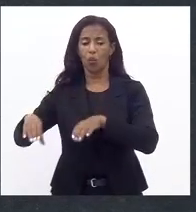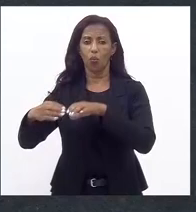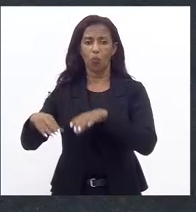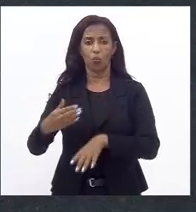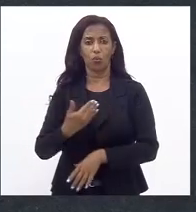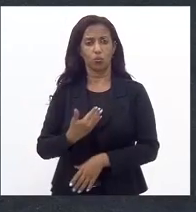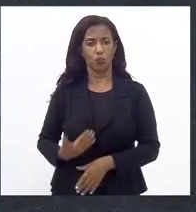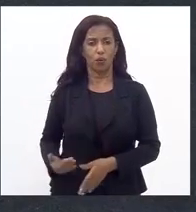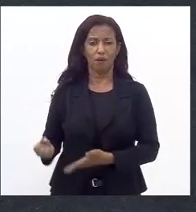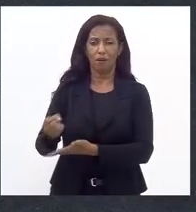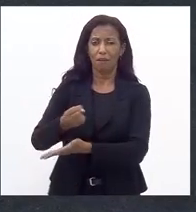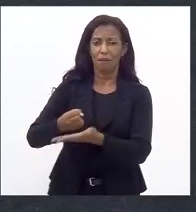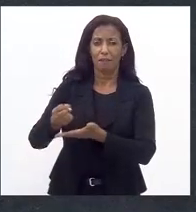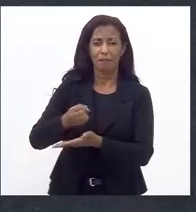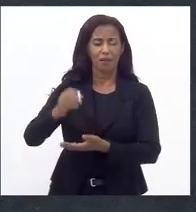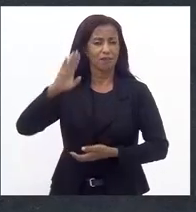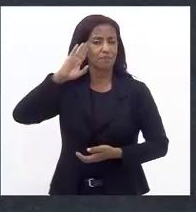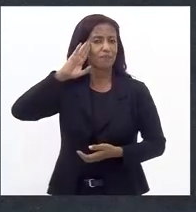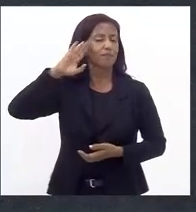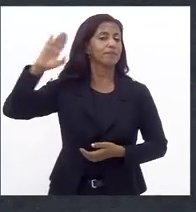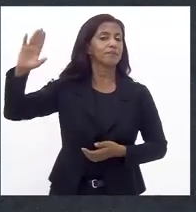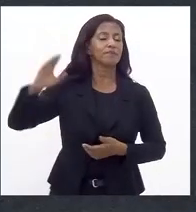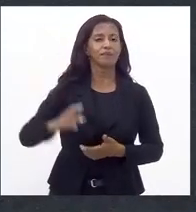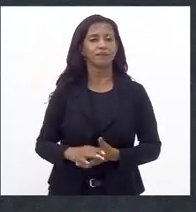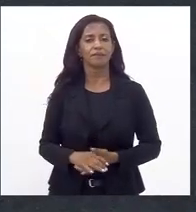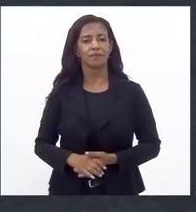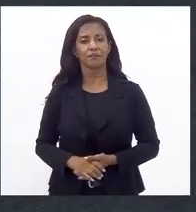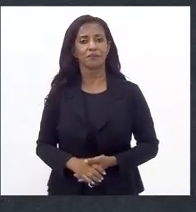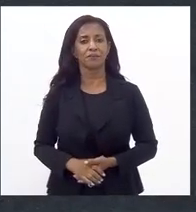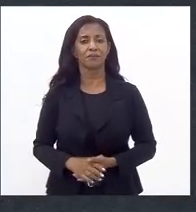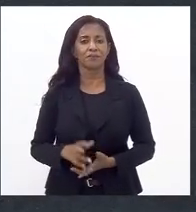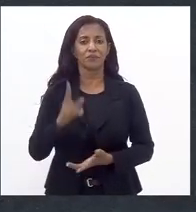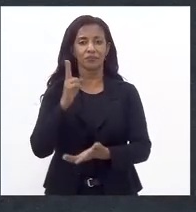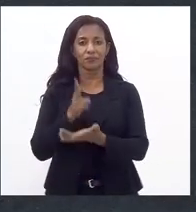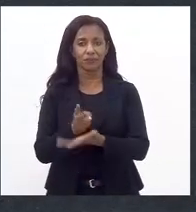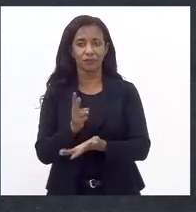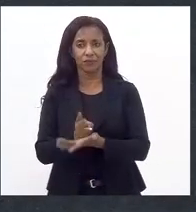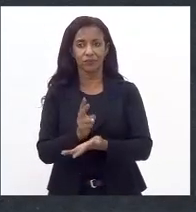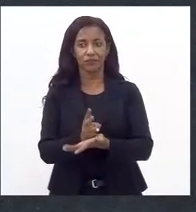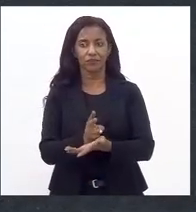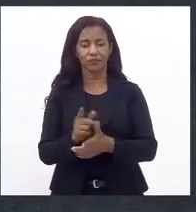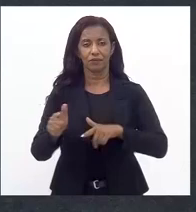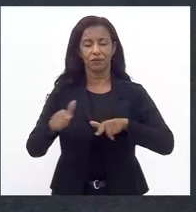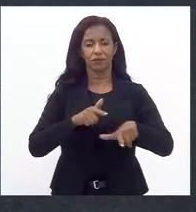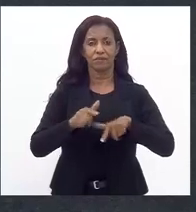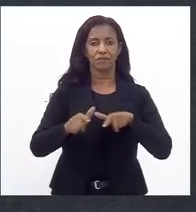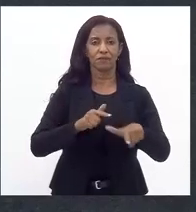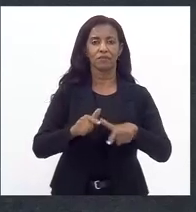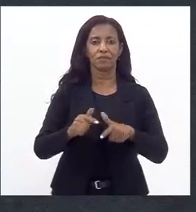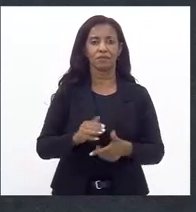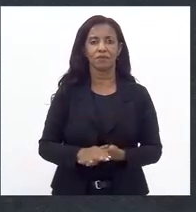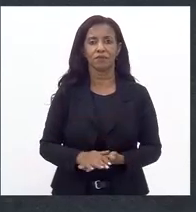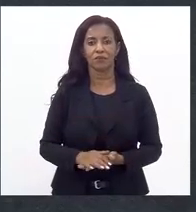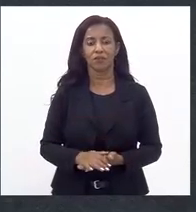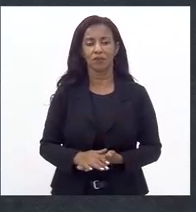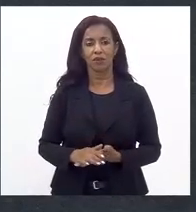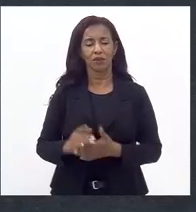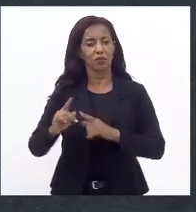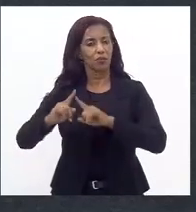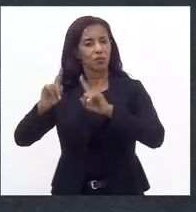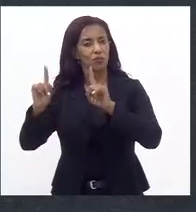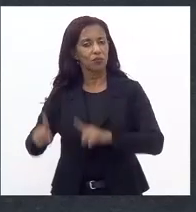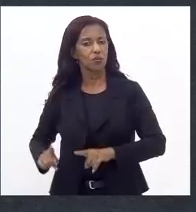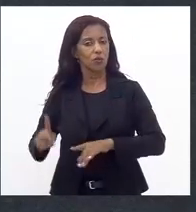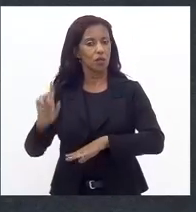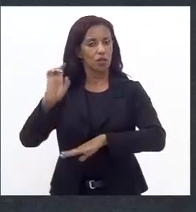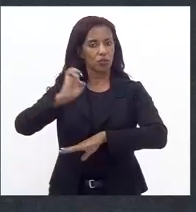que a base fundamental para continuar o trabalho do funcionalismo público